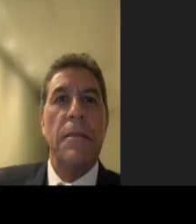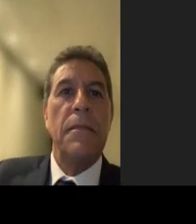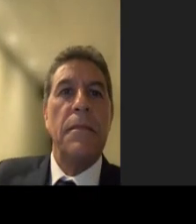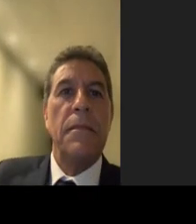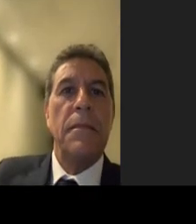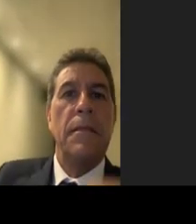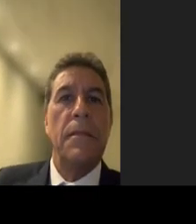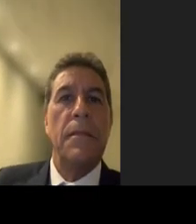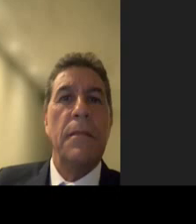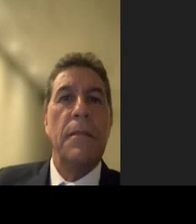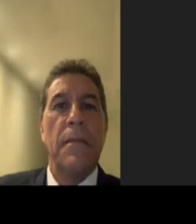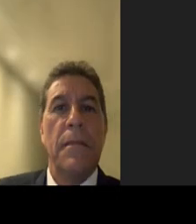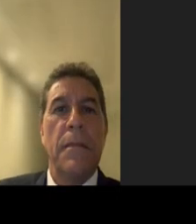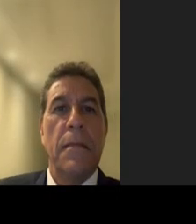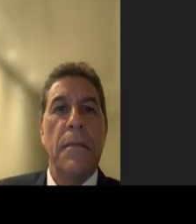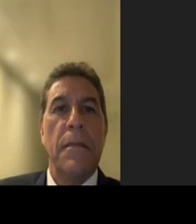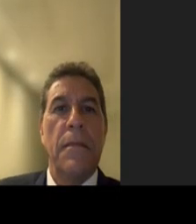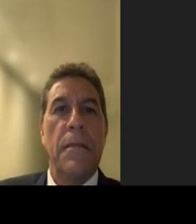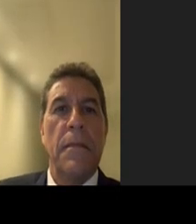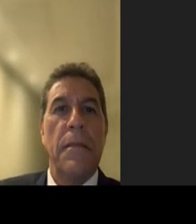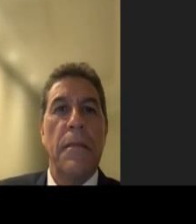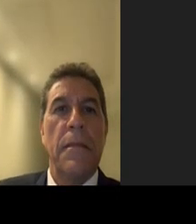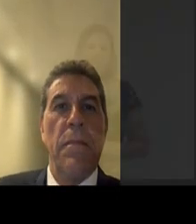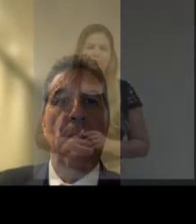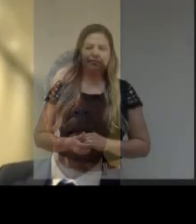Recording in progress.